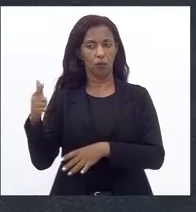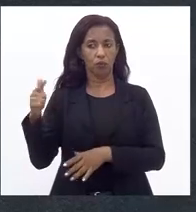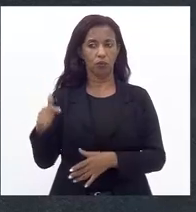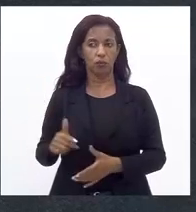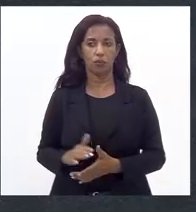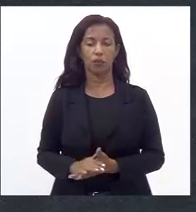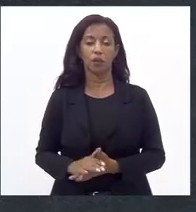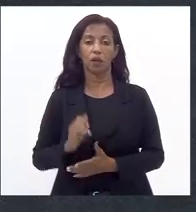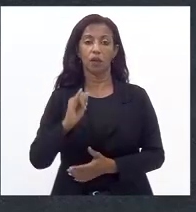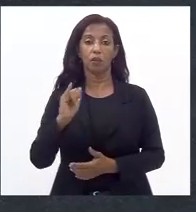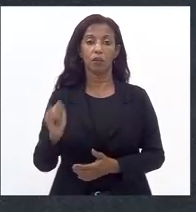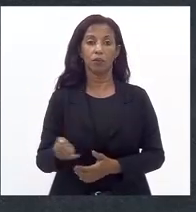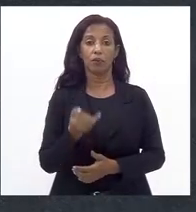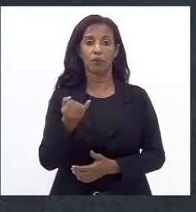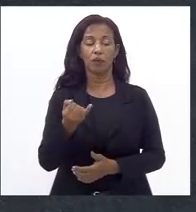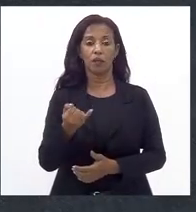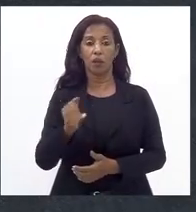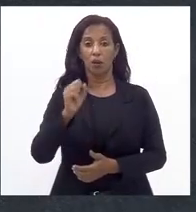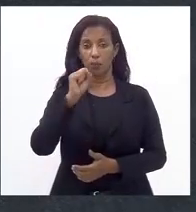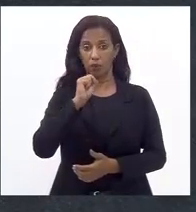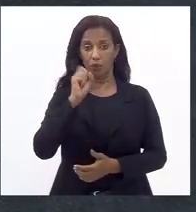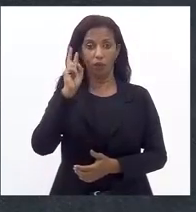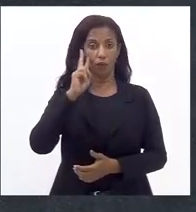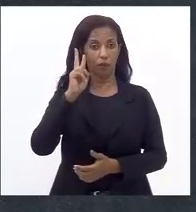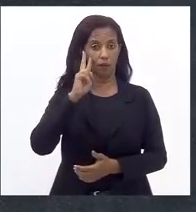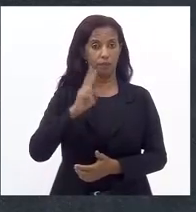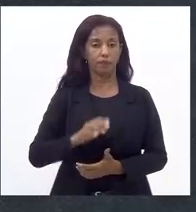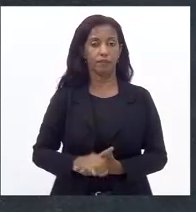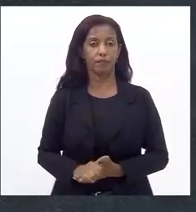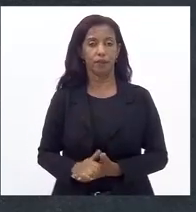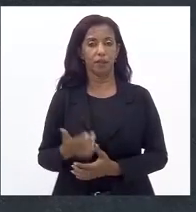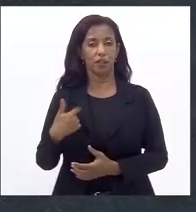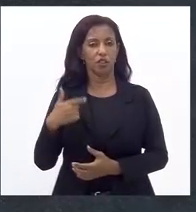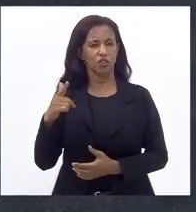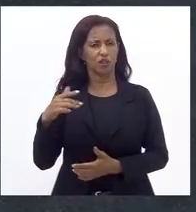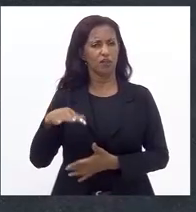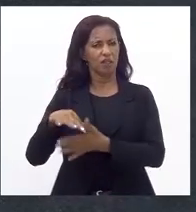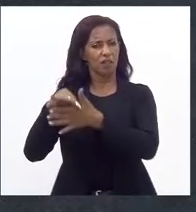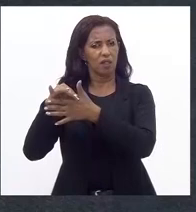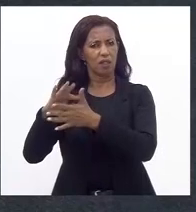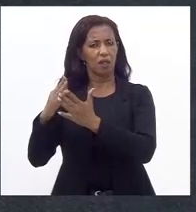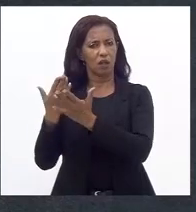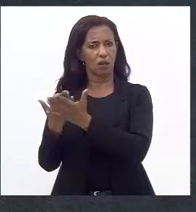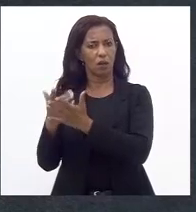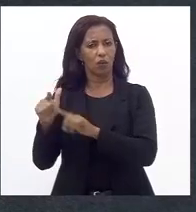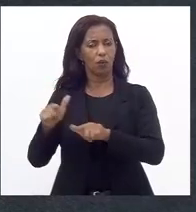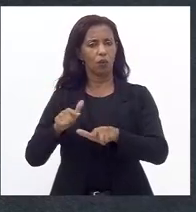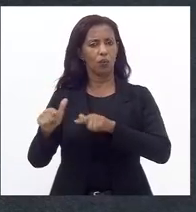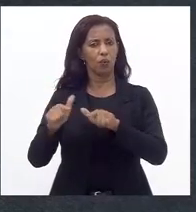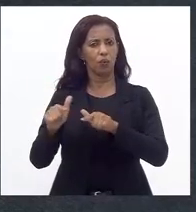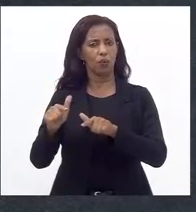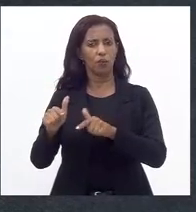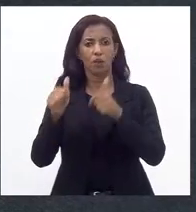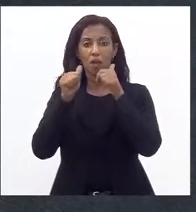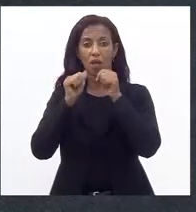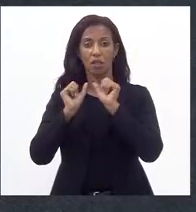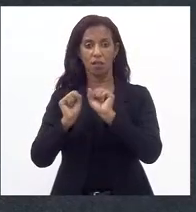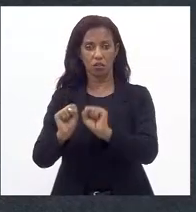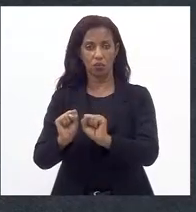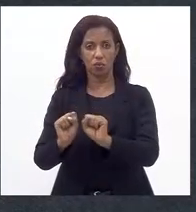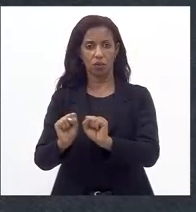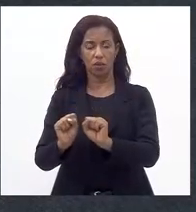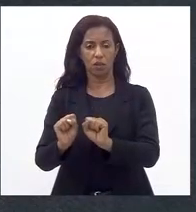dos outros quero aproveitar para que o microfone ressaltar que já fiz no colégio de líderes o trabalho das assessorias